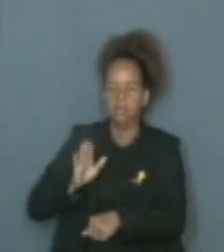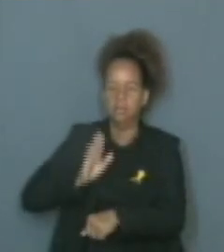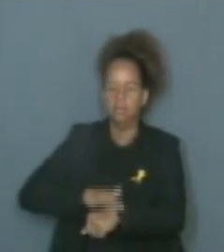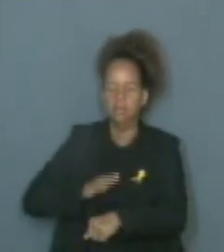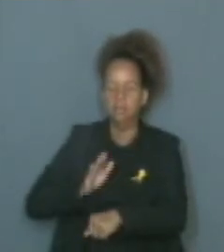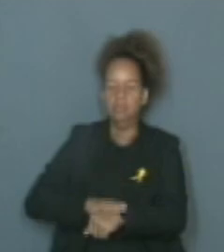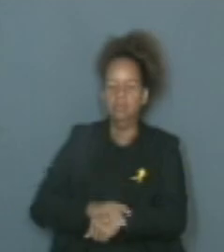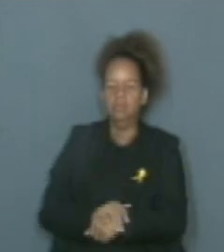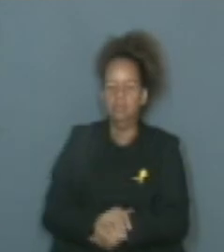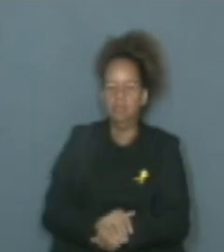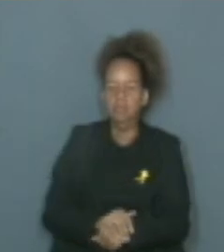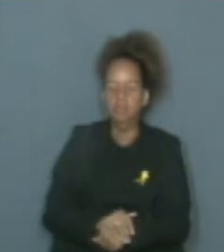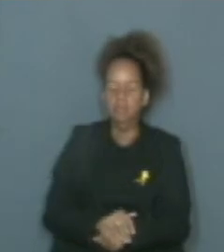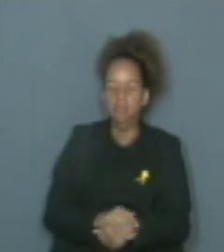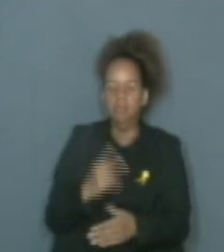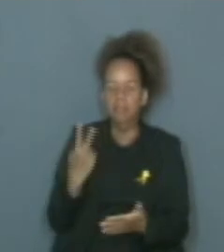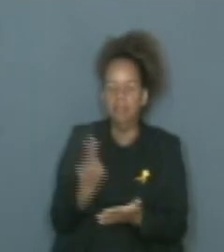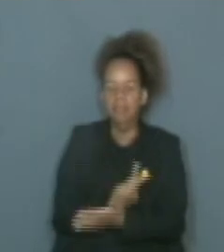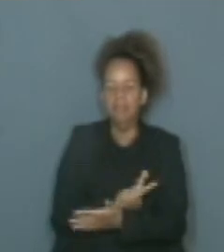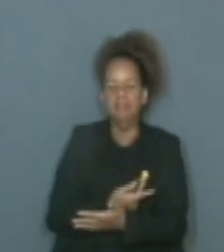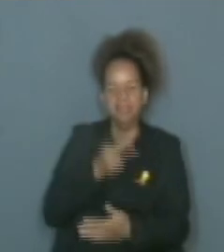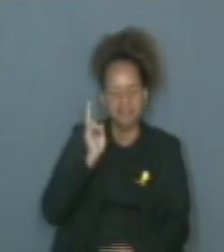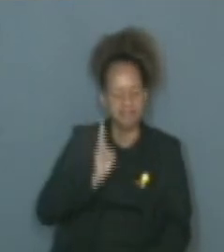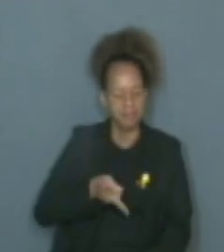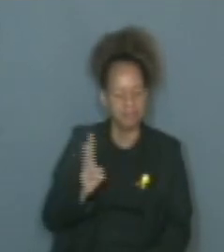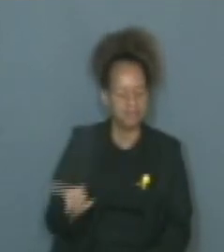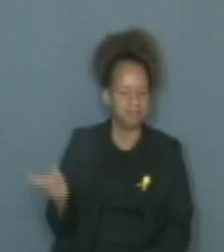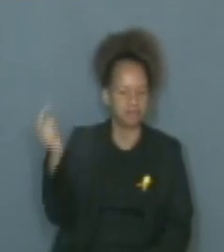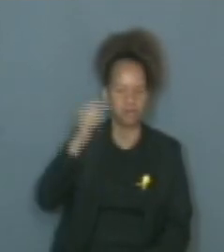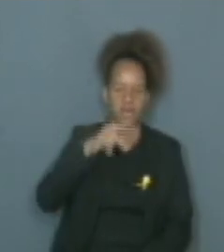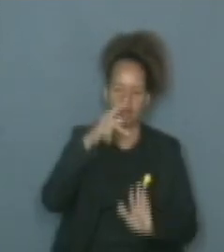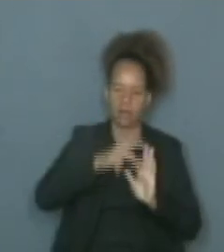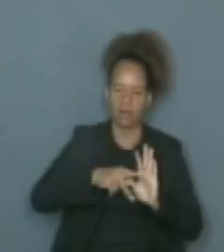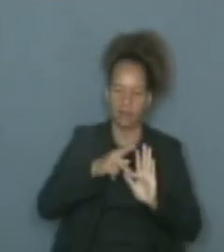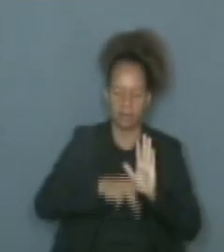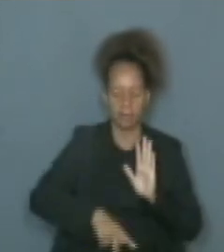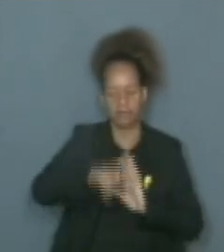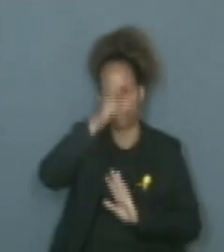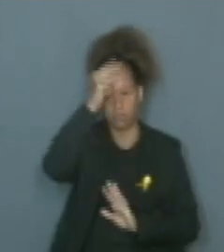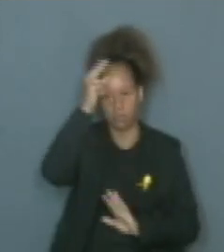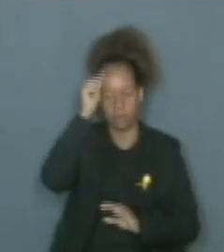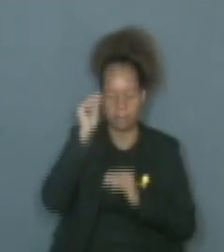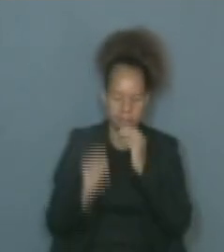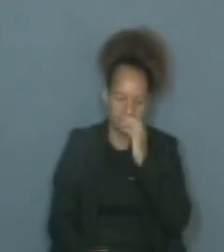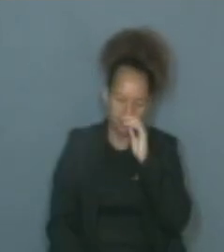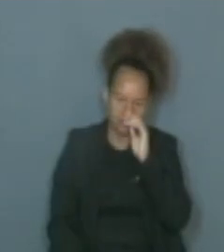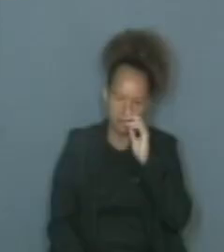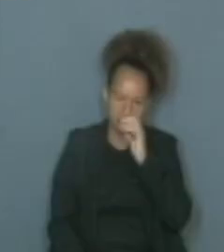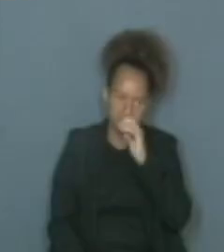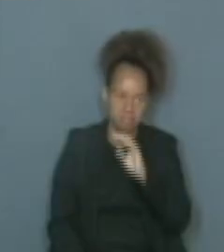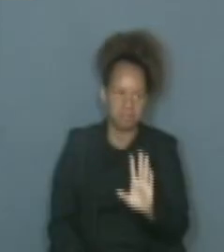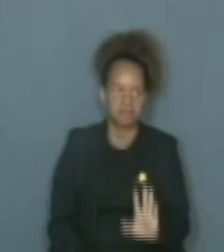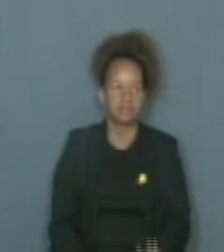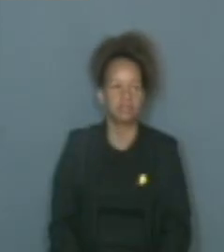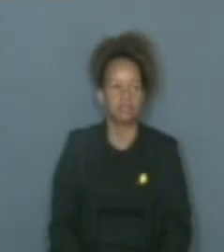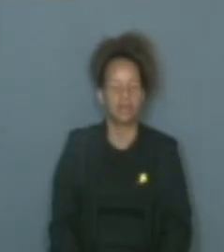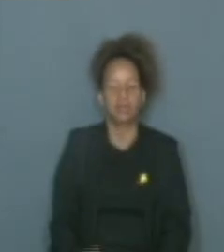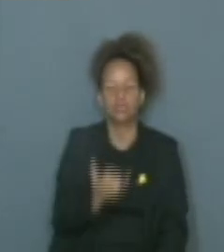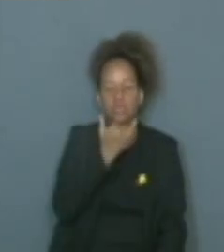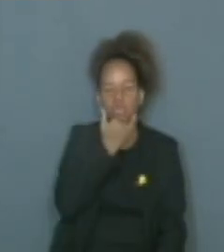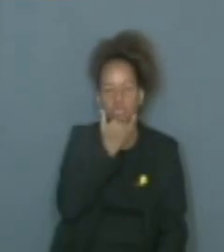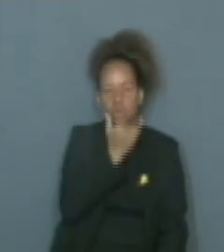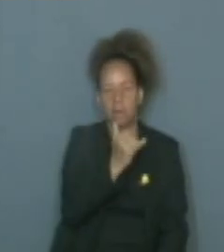prazo que acontecem toda vez que chega um projeto da prefeitura. Com perdão